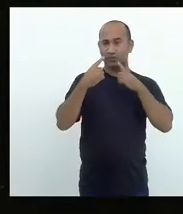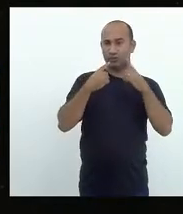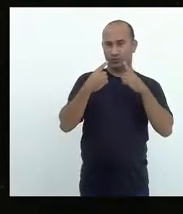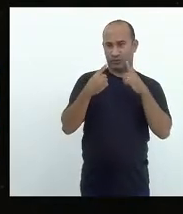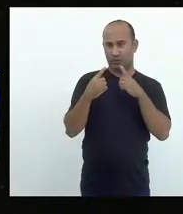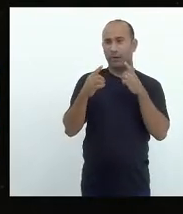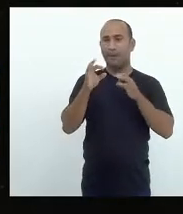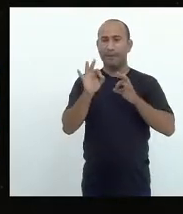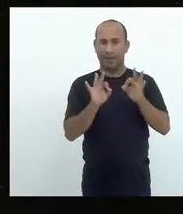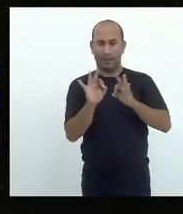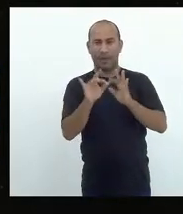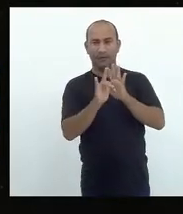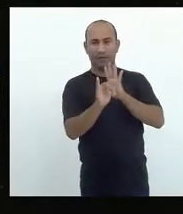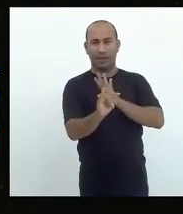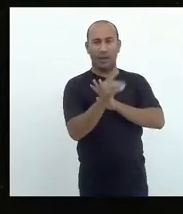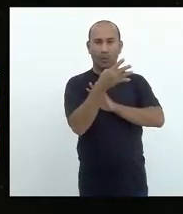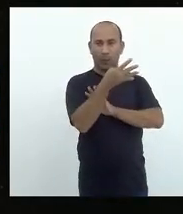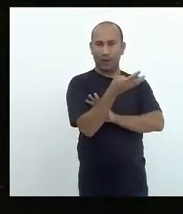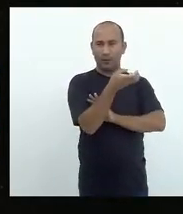lei